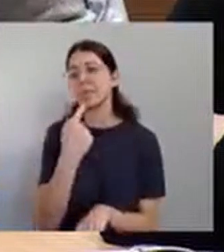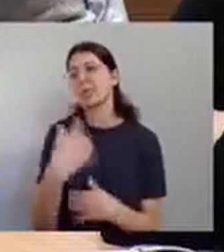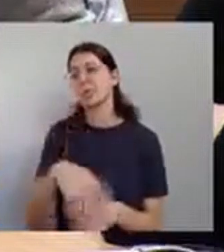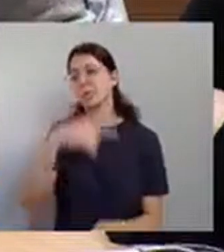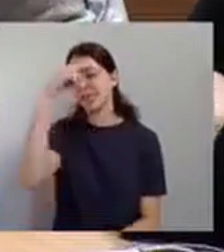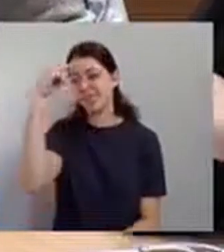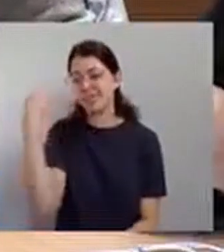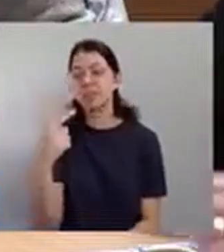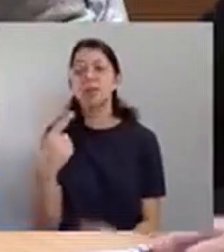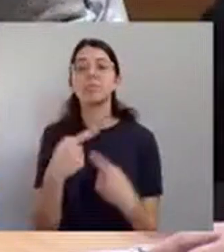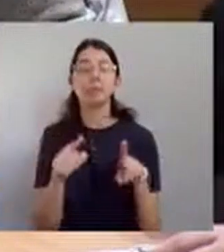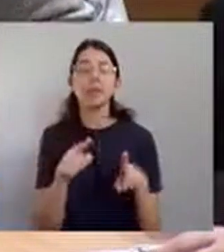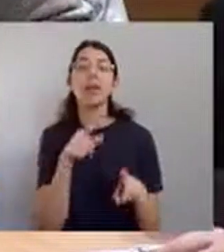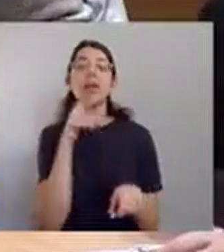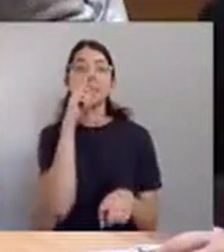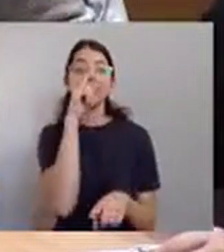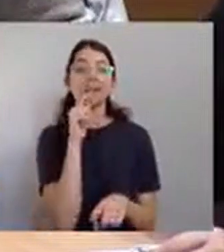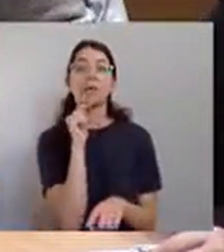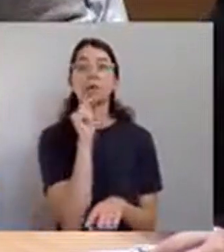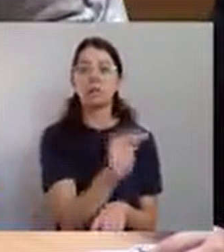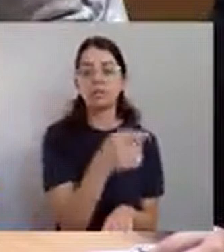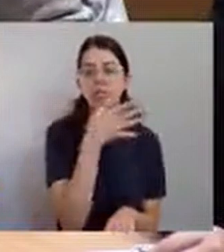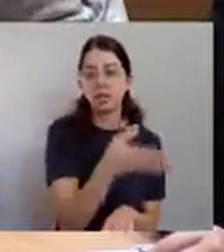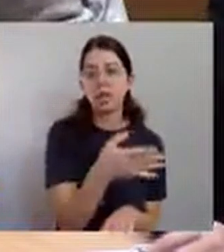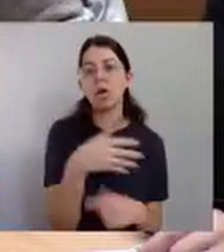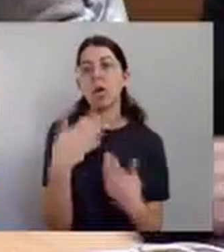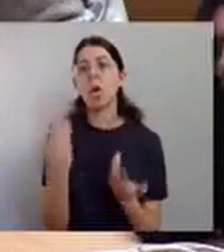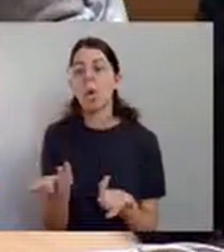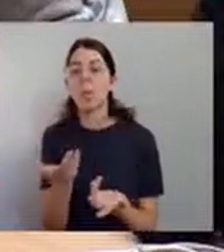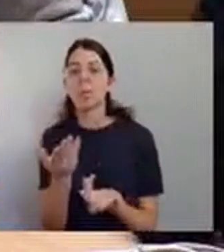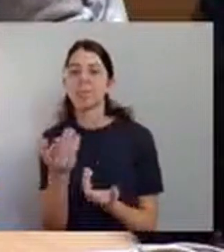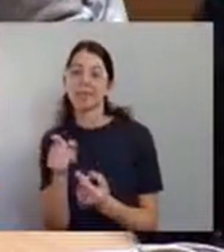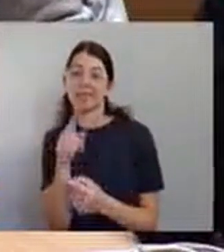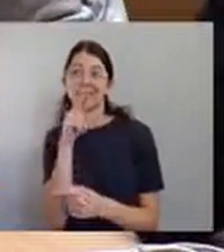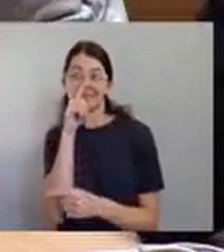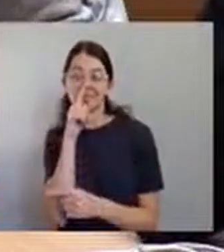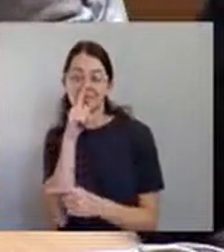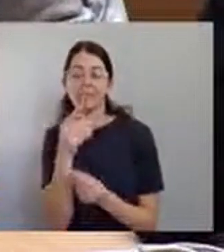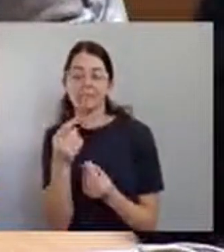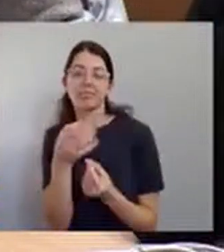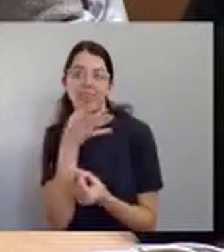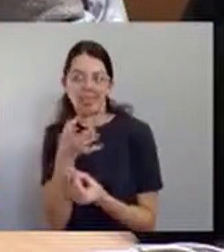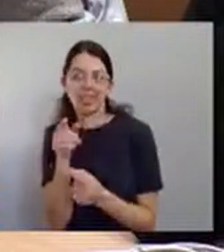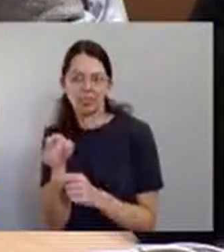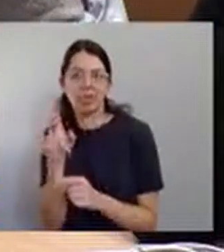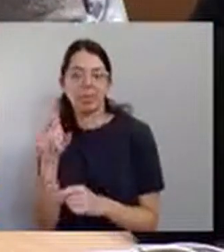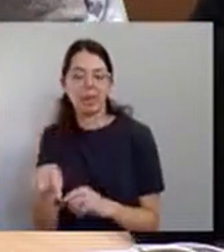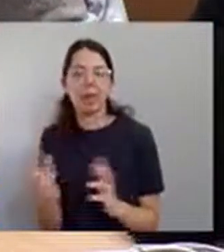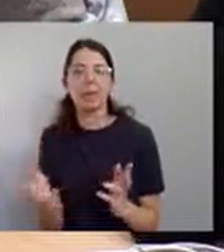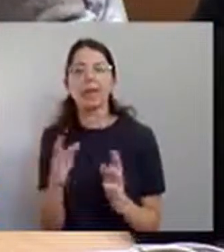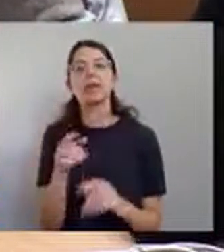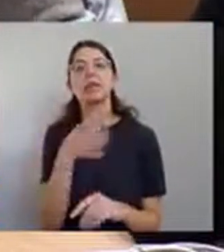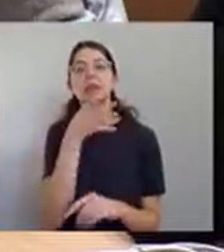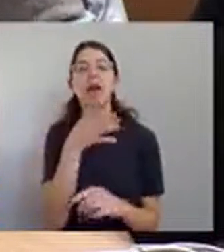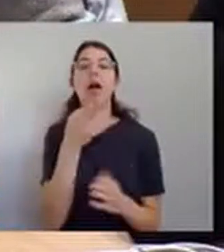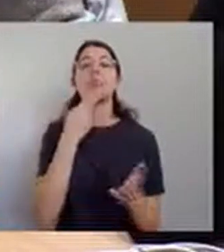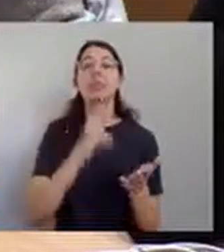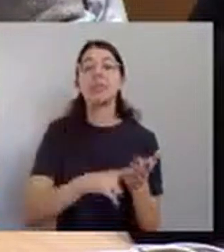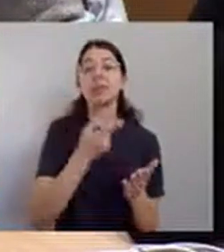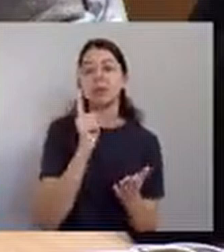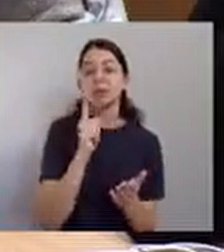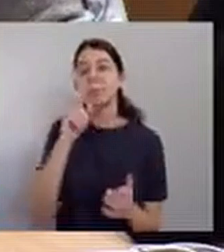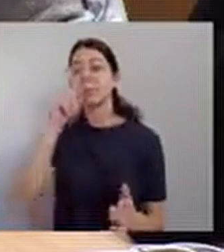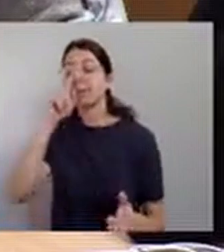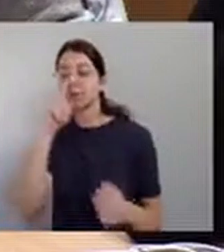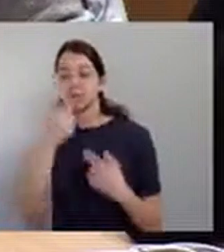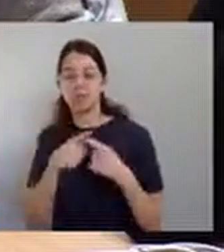chamar alguém de mentiroso, como ligeiramente faz, versus indicar que uma coisa não é verdade. A Sra. Vereadora Carla